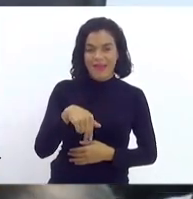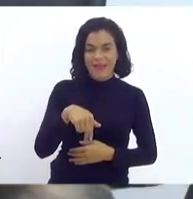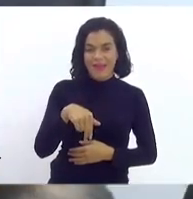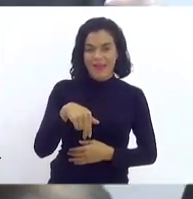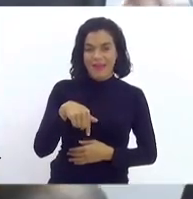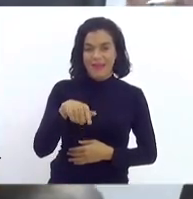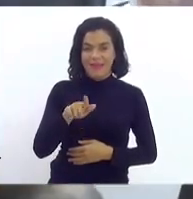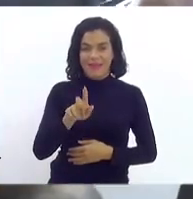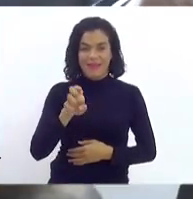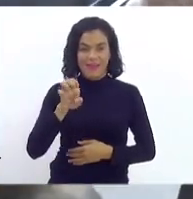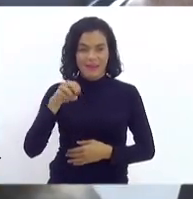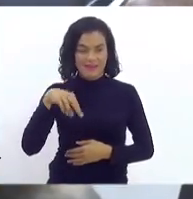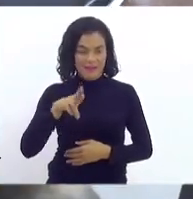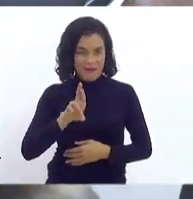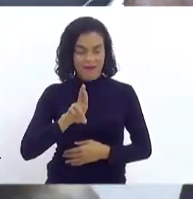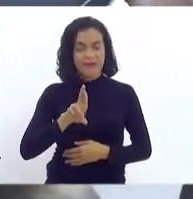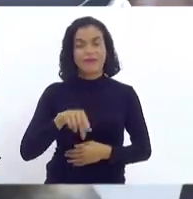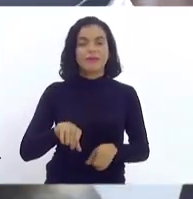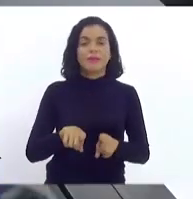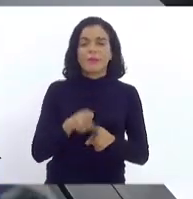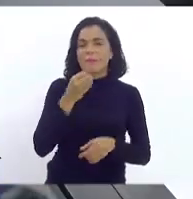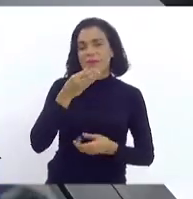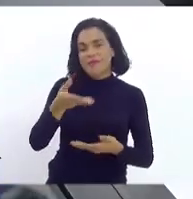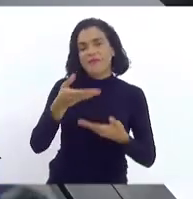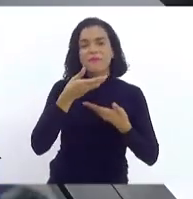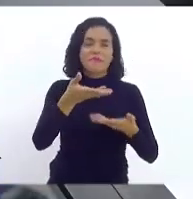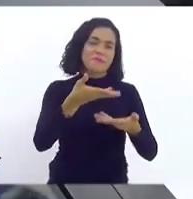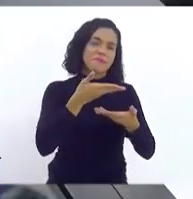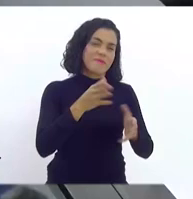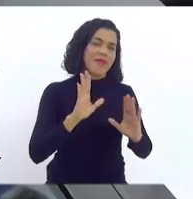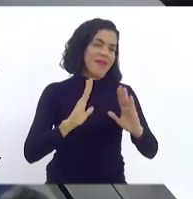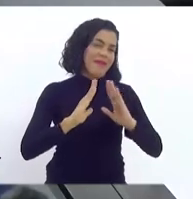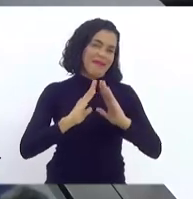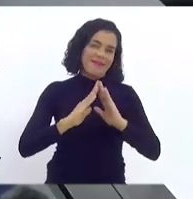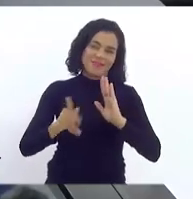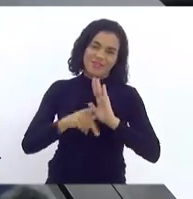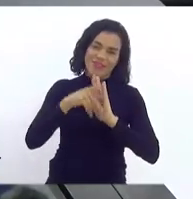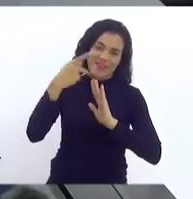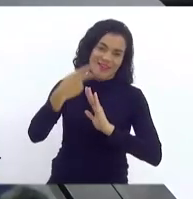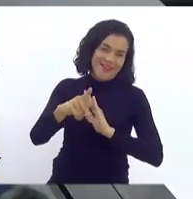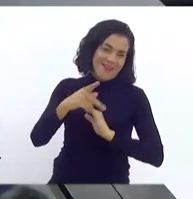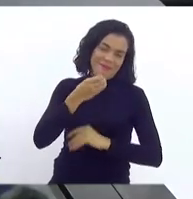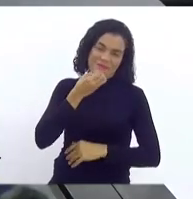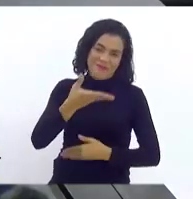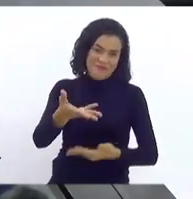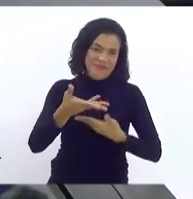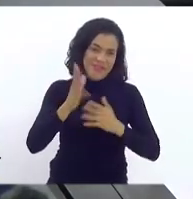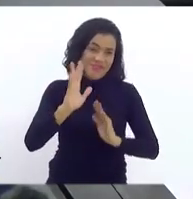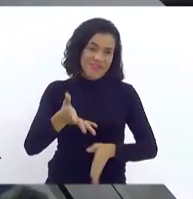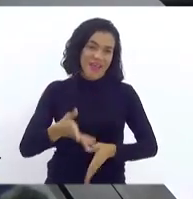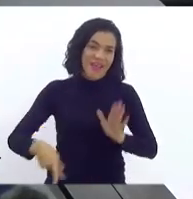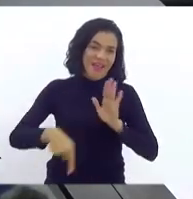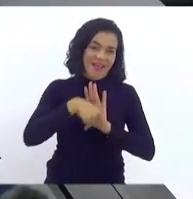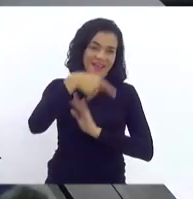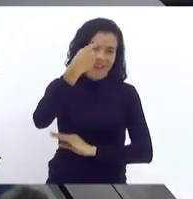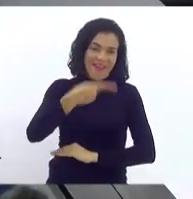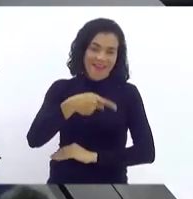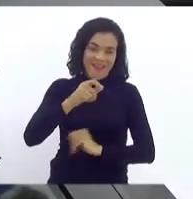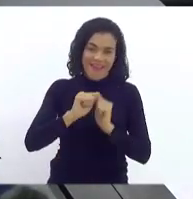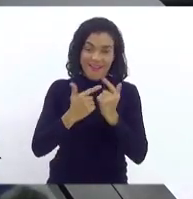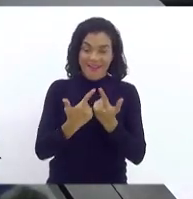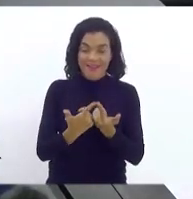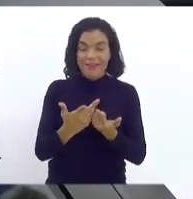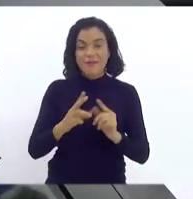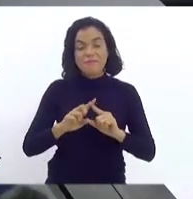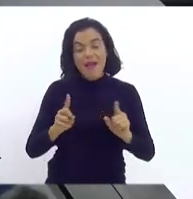Doutora Isabela também. Seja muito bem-vindo. Não preciso falar seja bem-vindo, porque aqui é sua casa, já não posso falar para você ser bem-vindo onde você já mora, né? Mas com